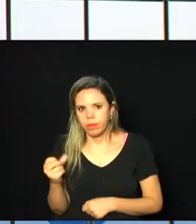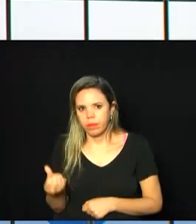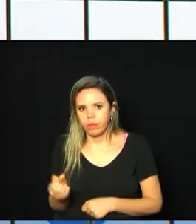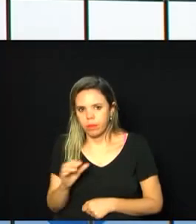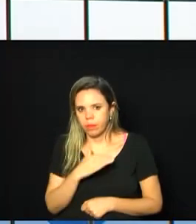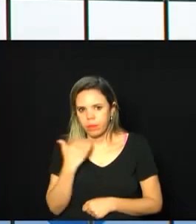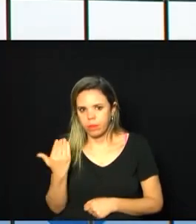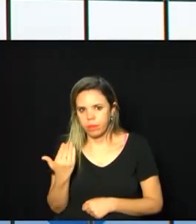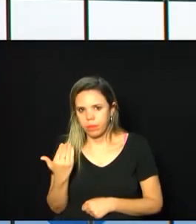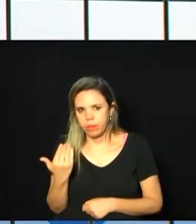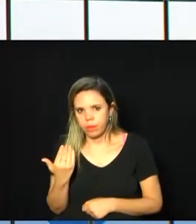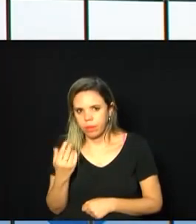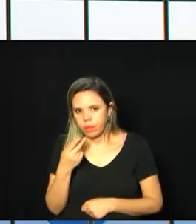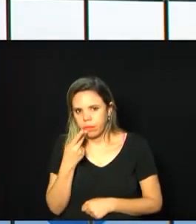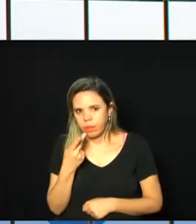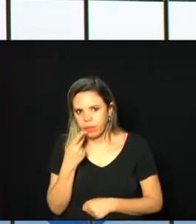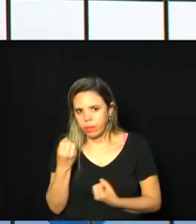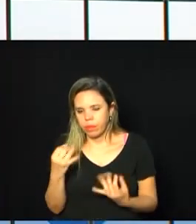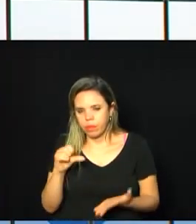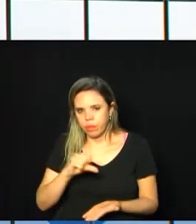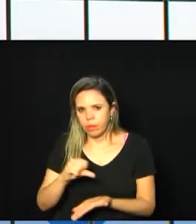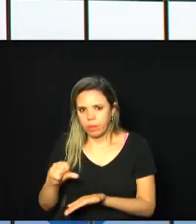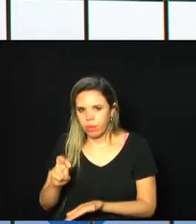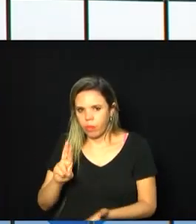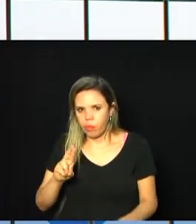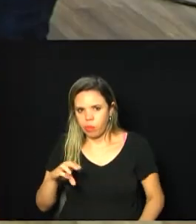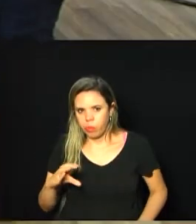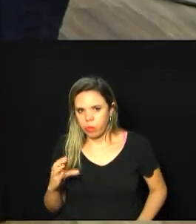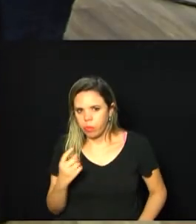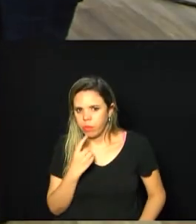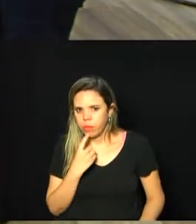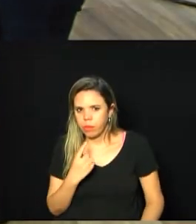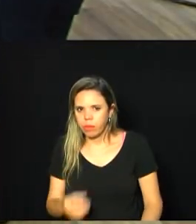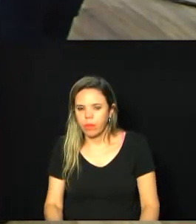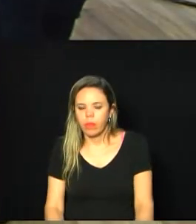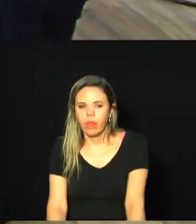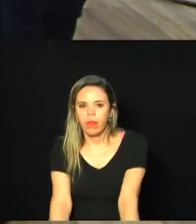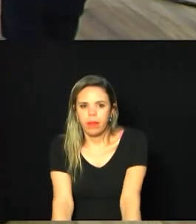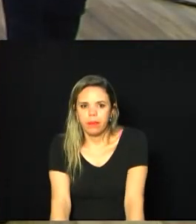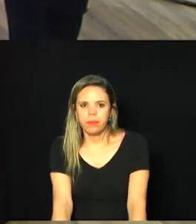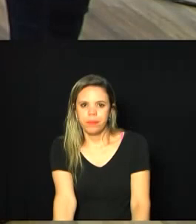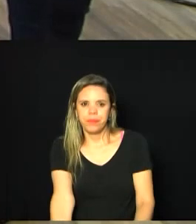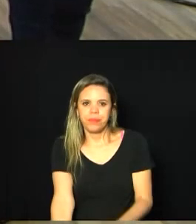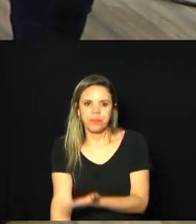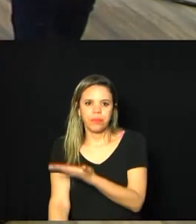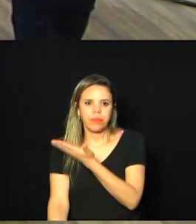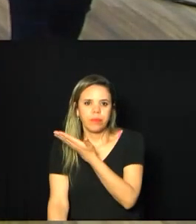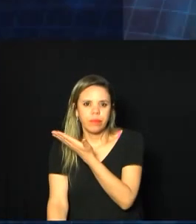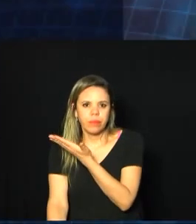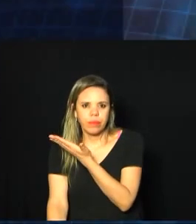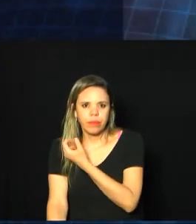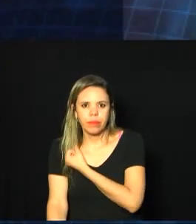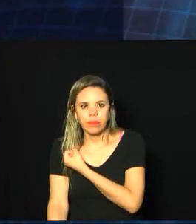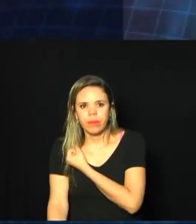151.386 mortes. Vamos falar agora da região metropolitana de Campinas. Por aqui,